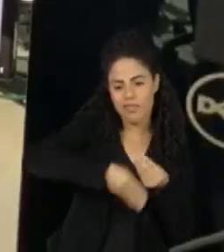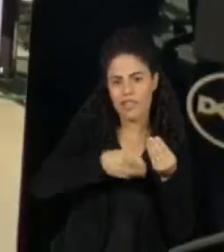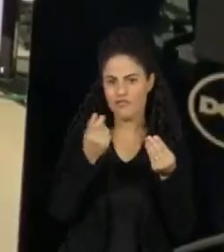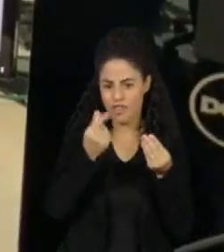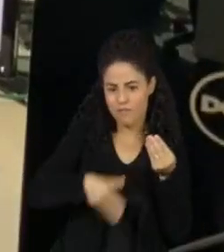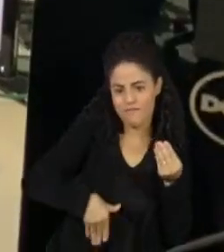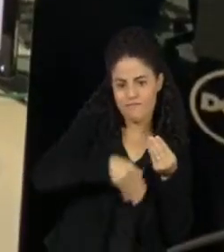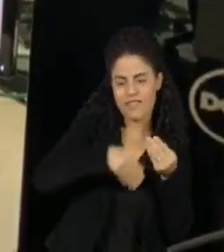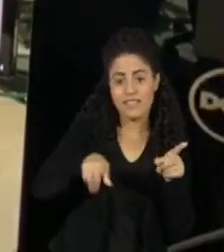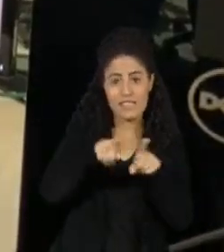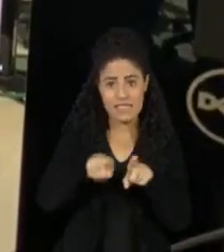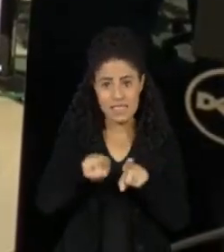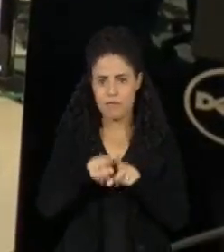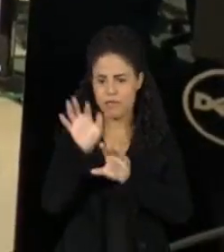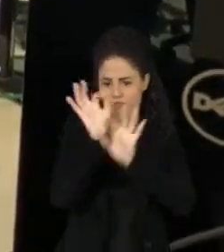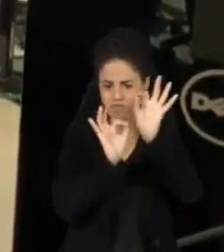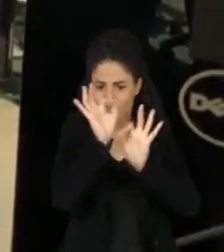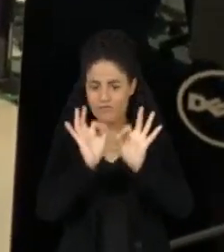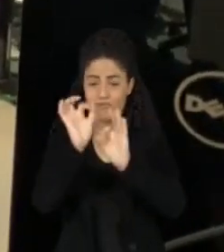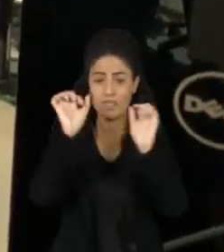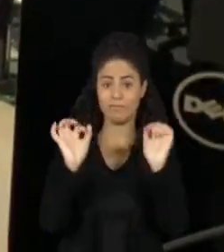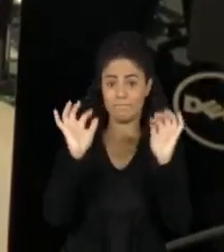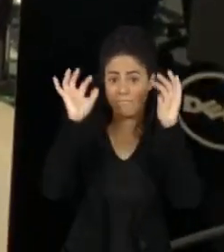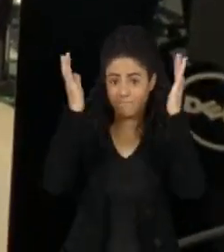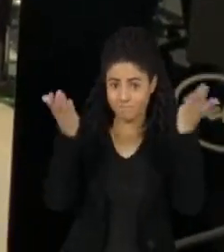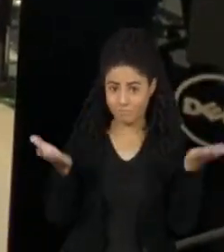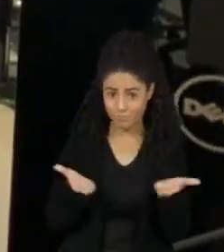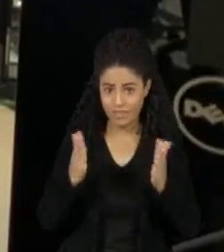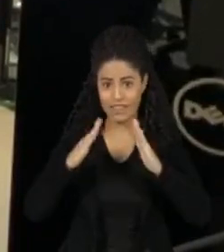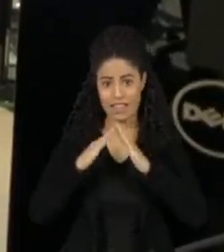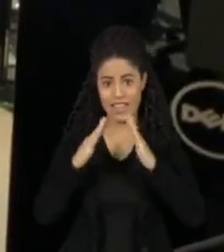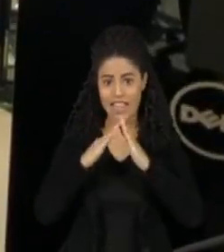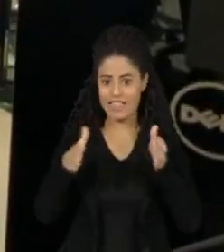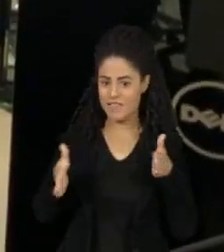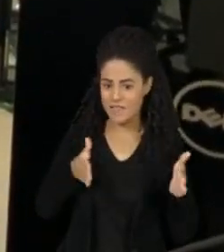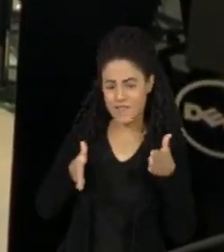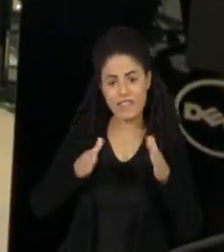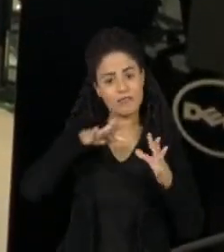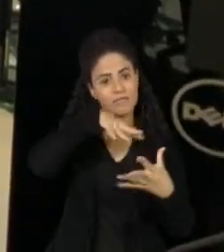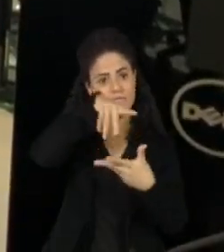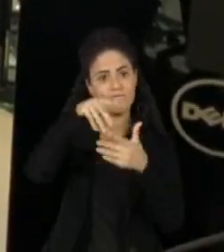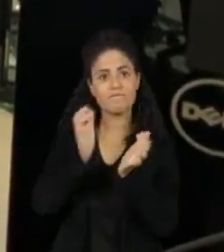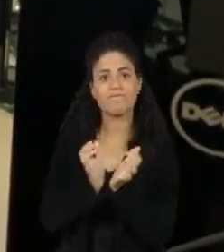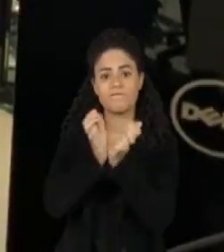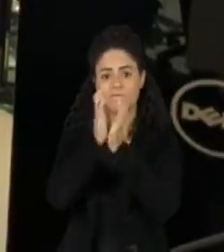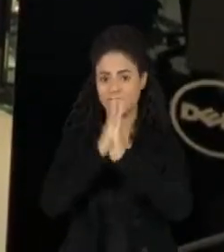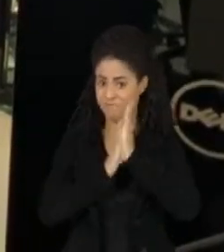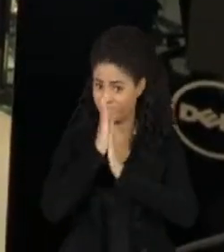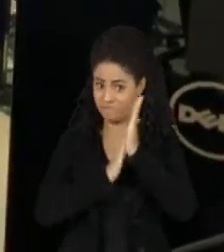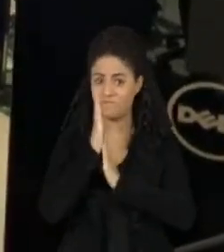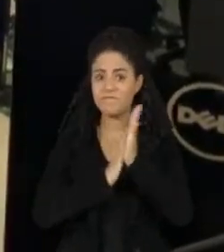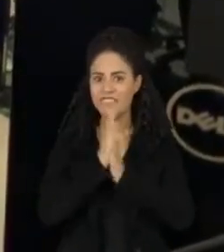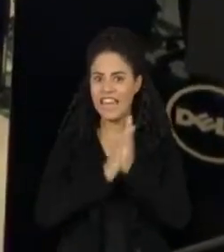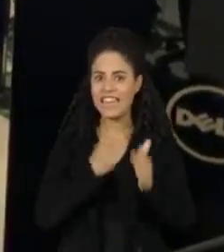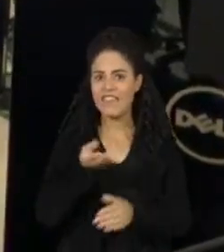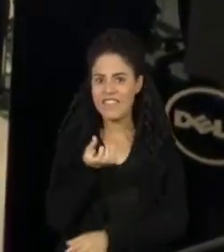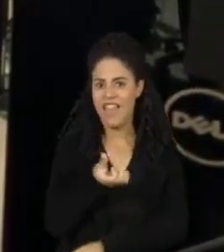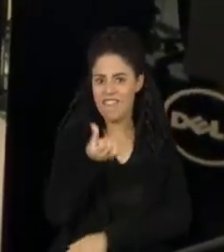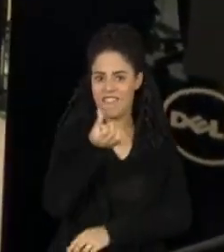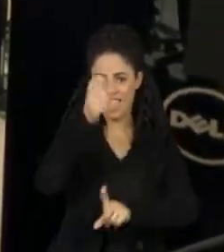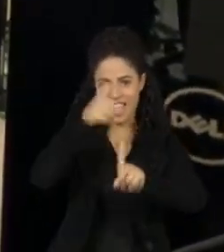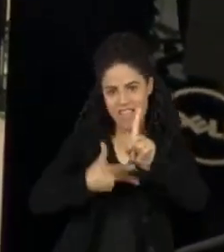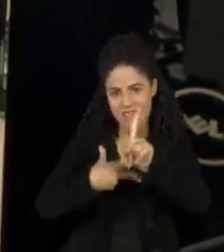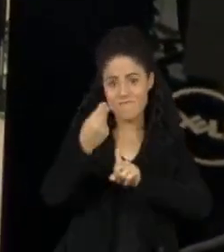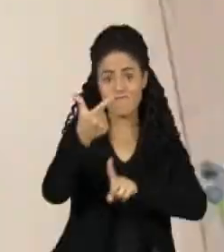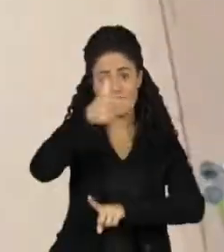sobrando Clóvis já organiza os eventos que vai realizar na sua casa durante a copa ele espera ver a conquista do hexa de uma forma muito